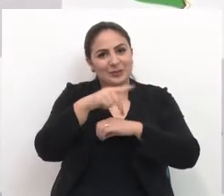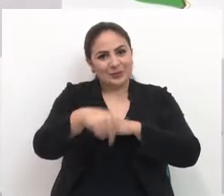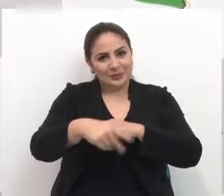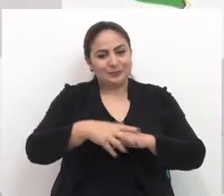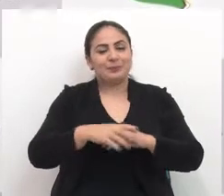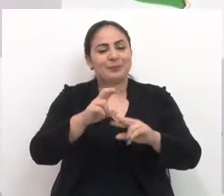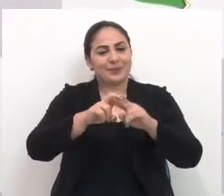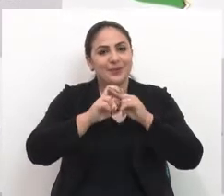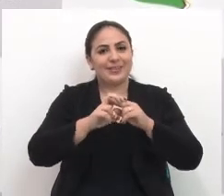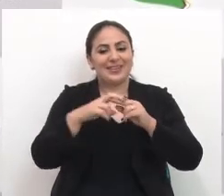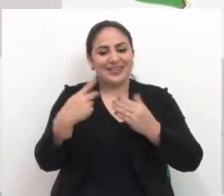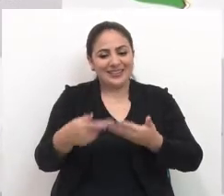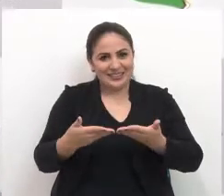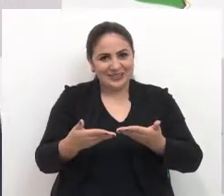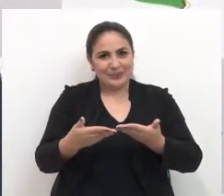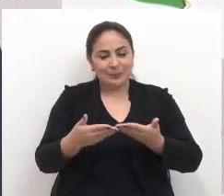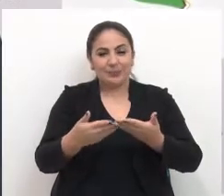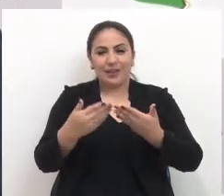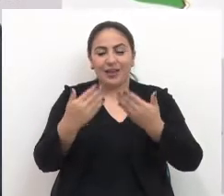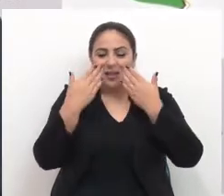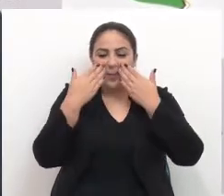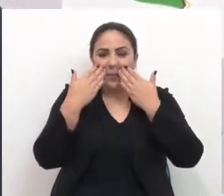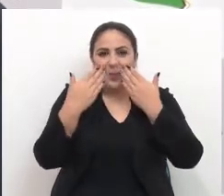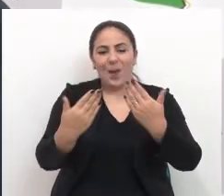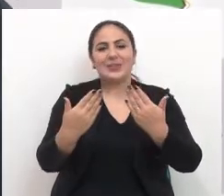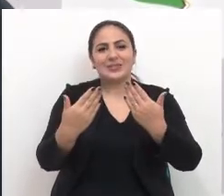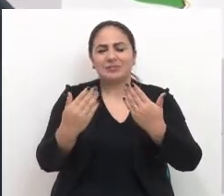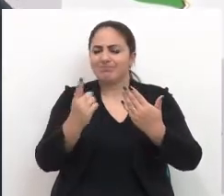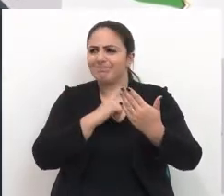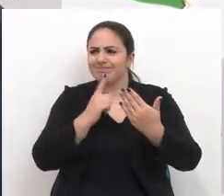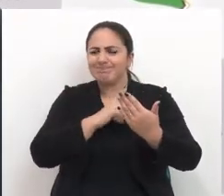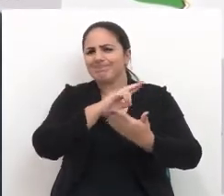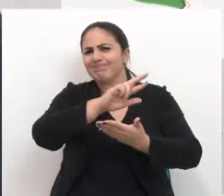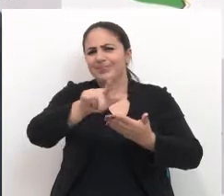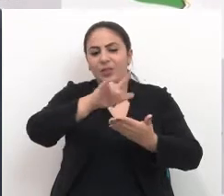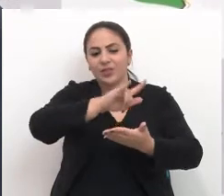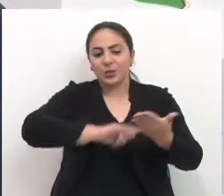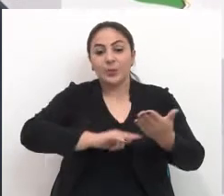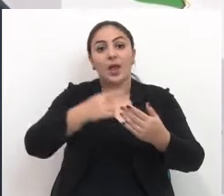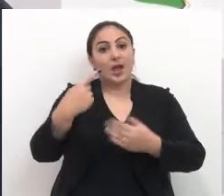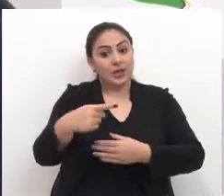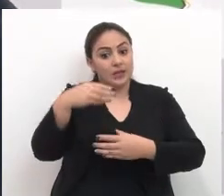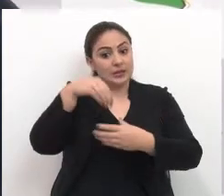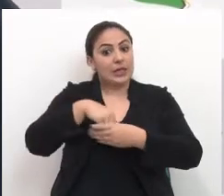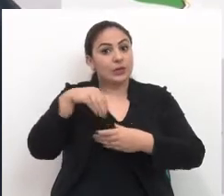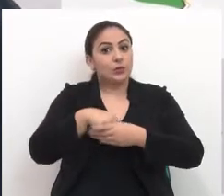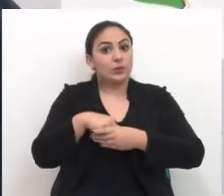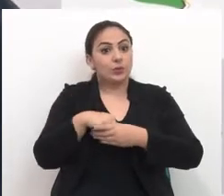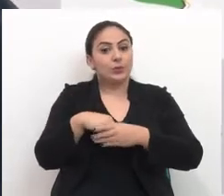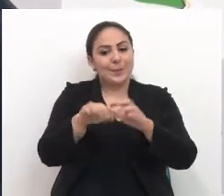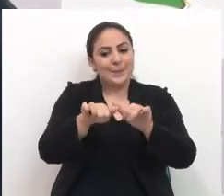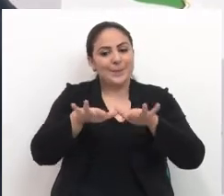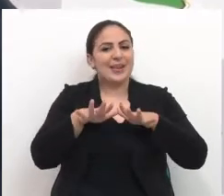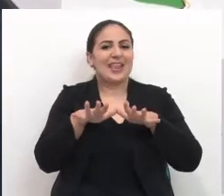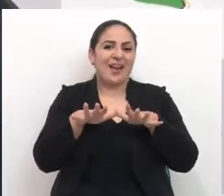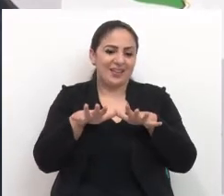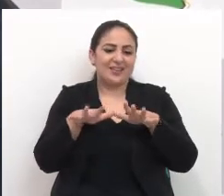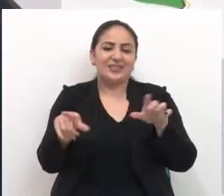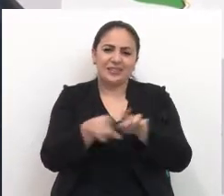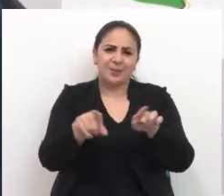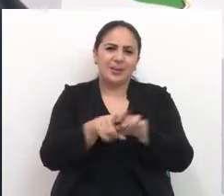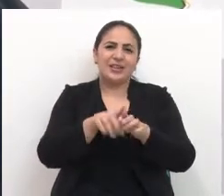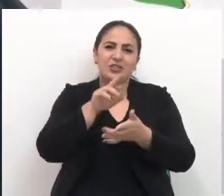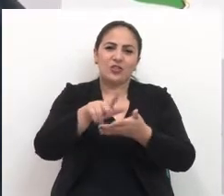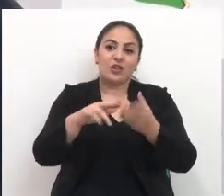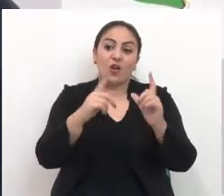Fundo. Então, essa exposição, externamente, ela tem vários documentos, e aqui na parte de dentro do plenário